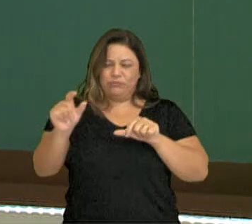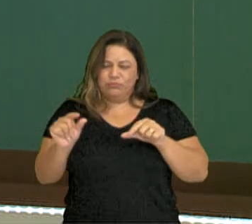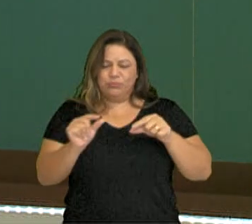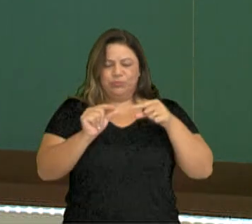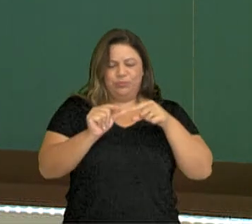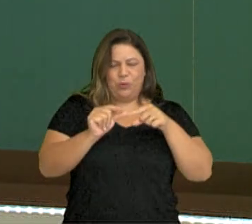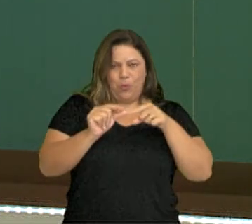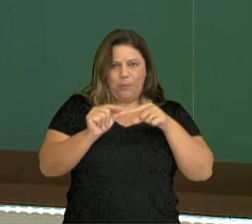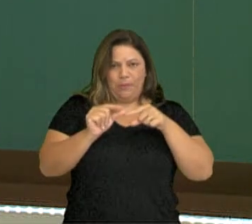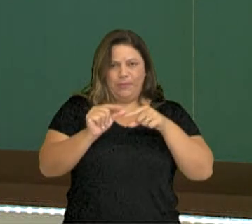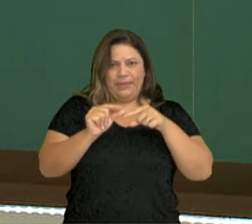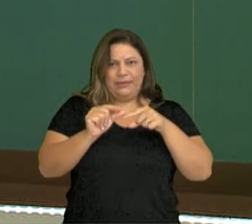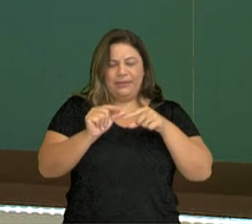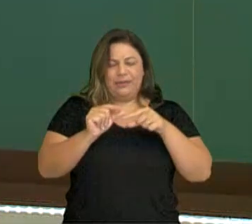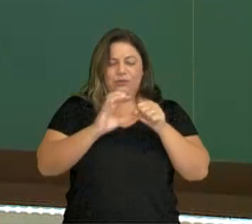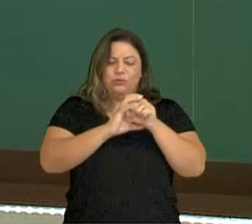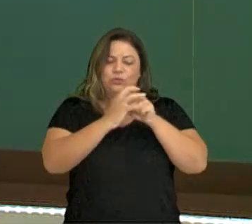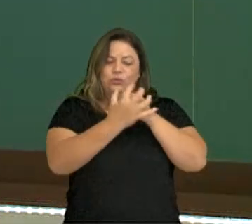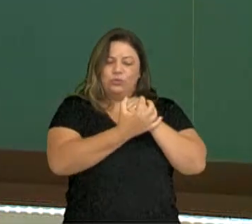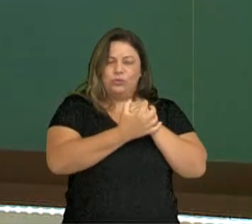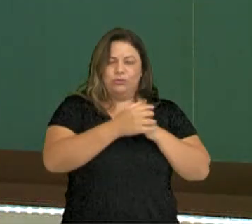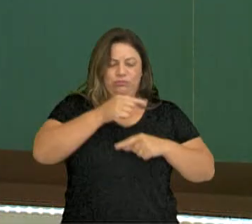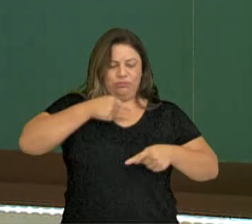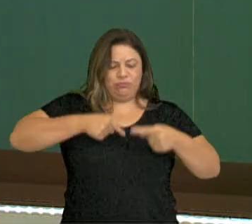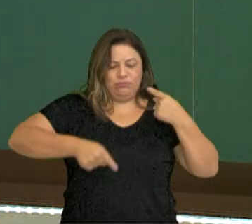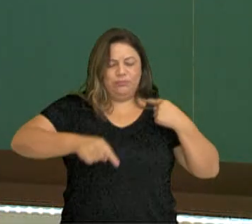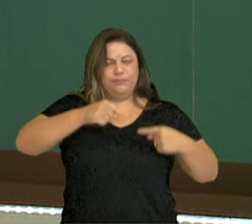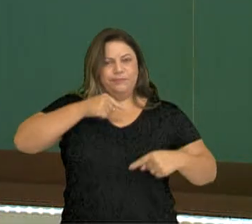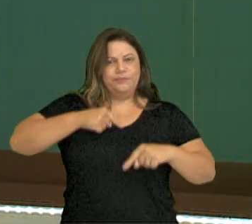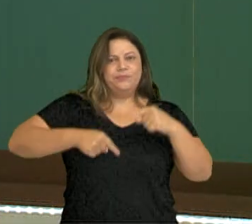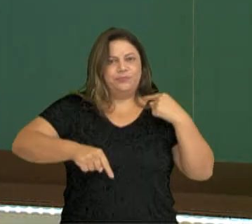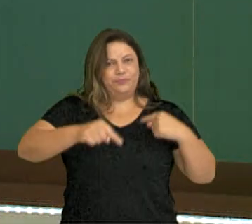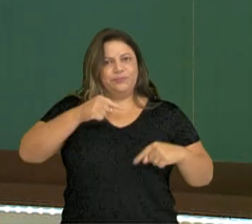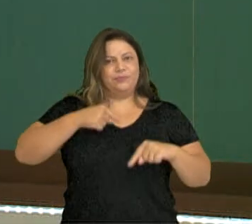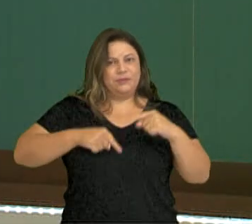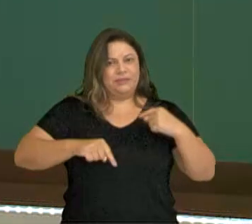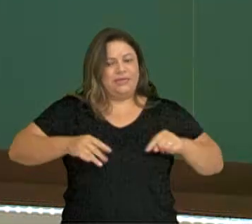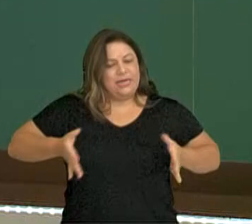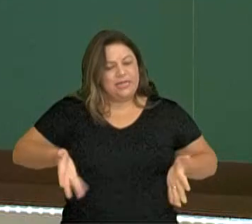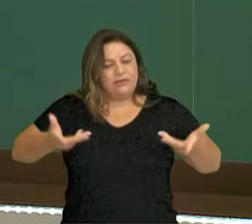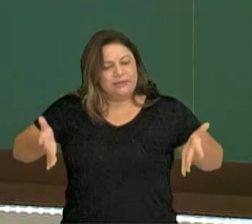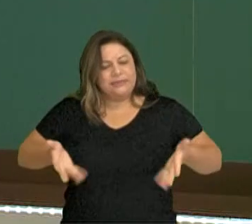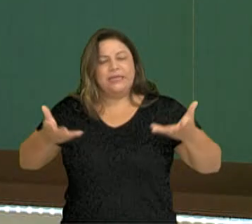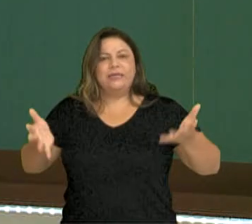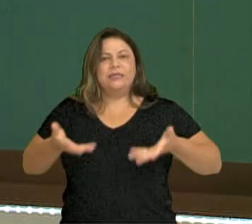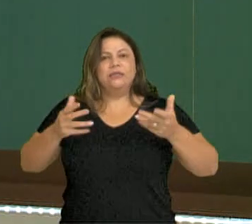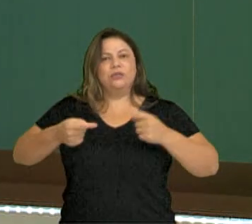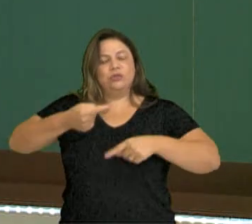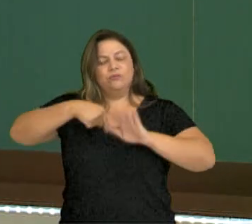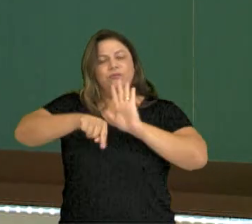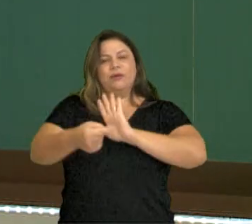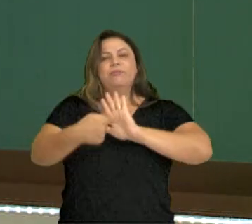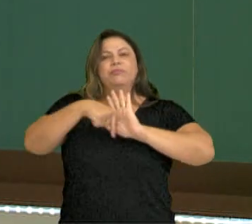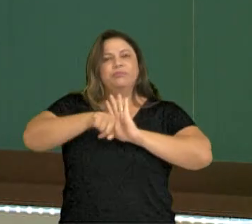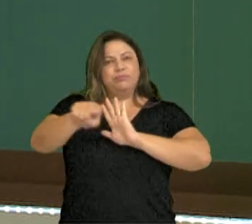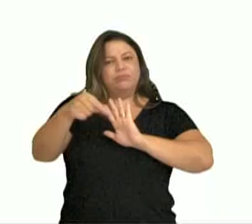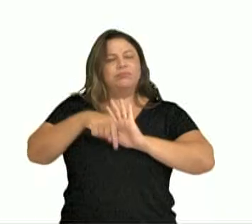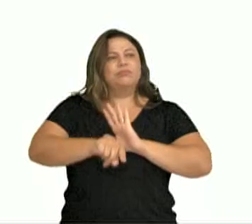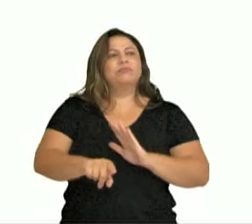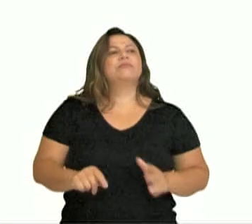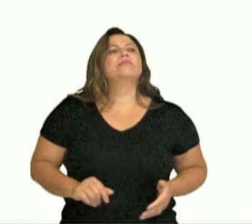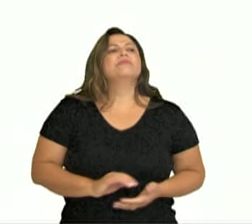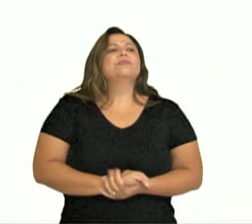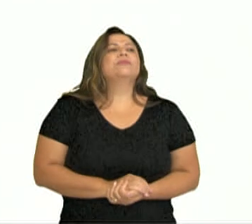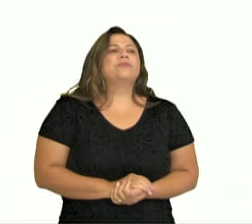do coronavírus. E isso induz nosso corpo a produzir uma resposta imunológica. Tem mais vacina? Tem também, gente. A BioNTech